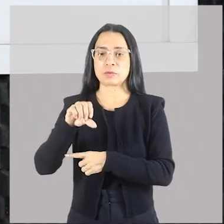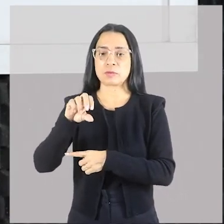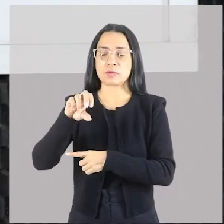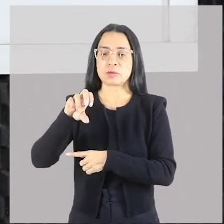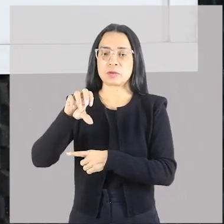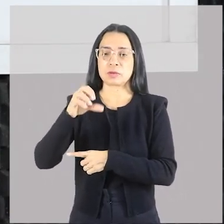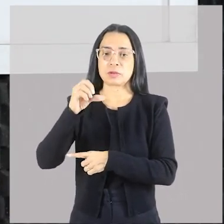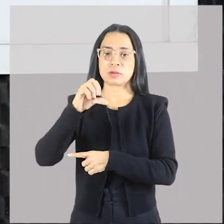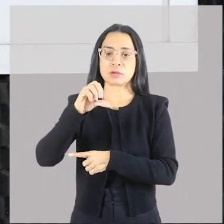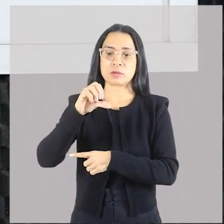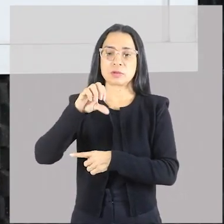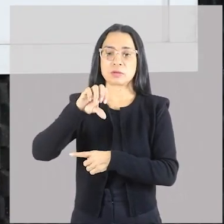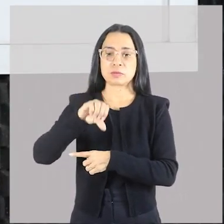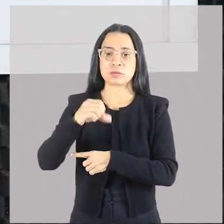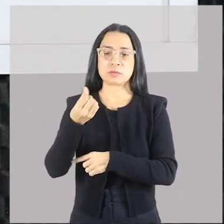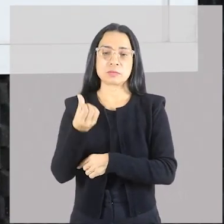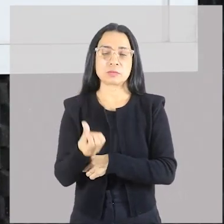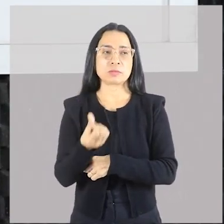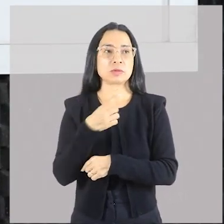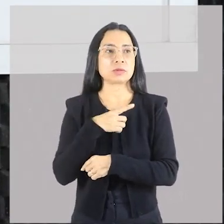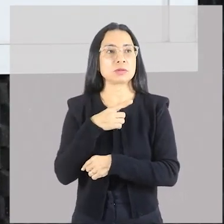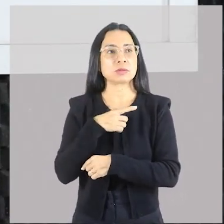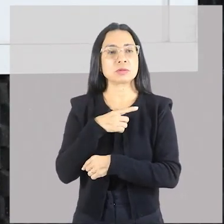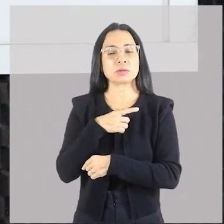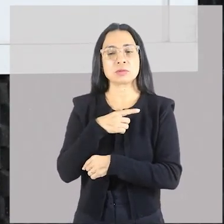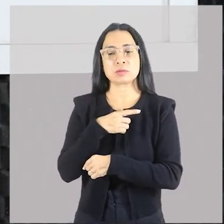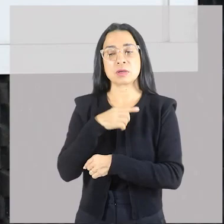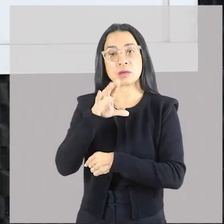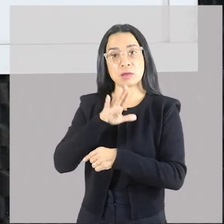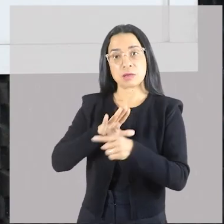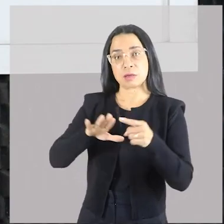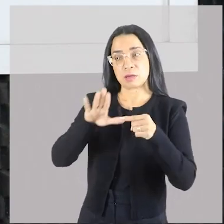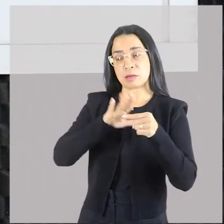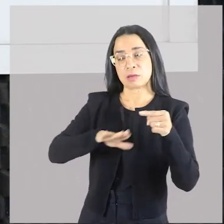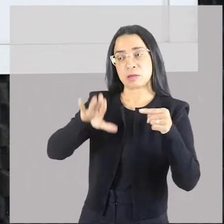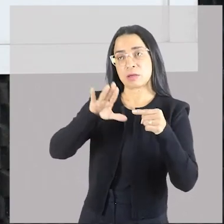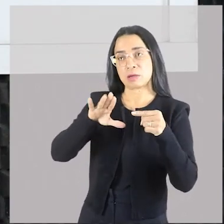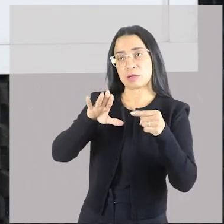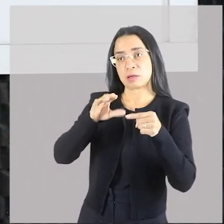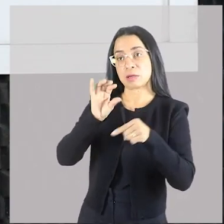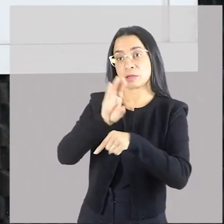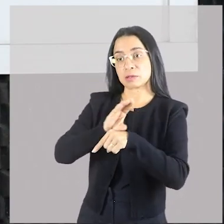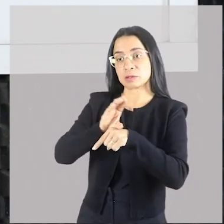Subtraindo, você tem que a área sombreada vai ser igual a